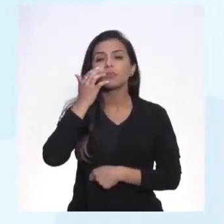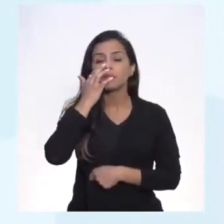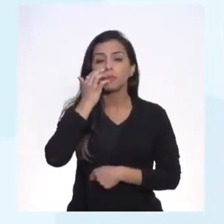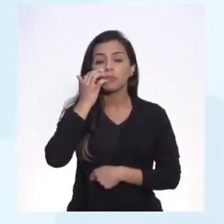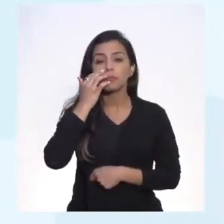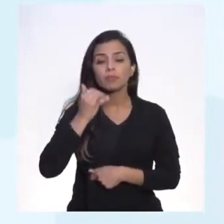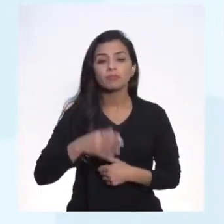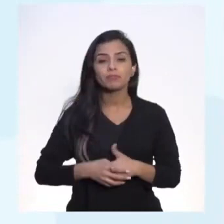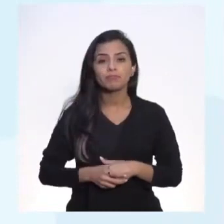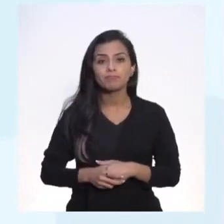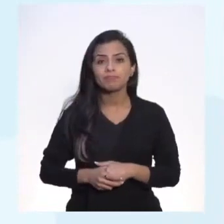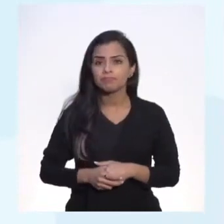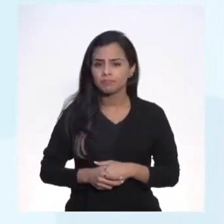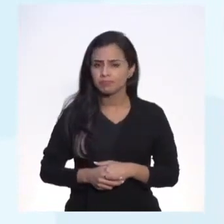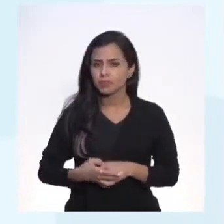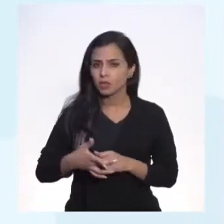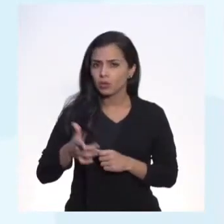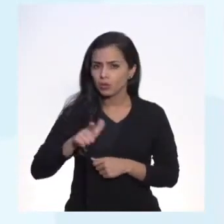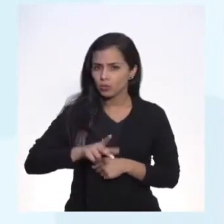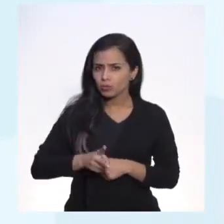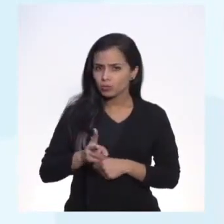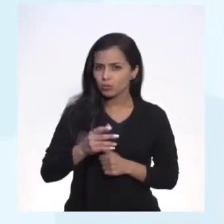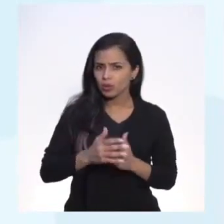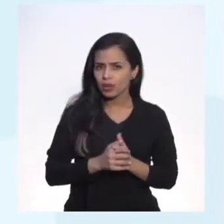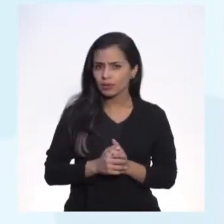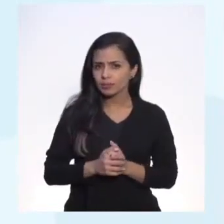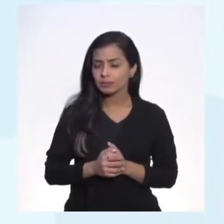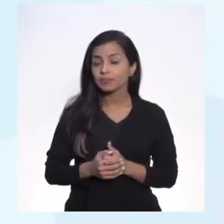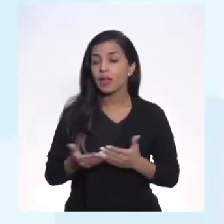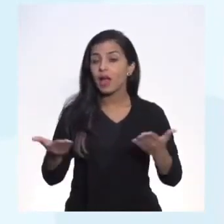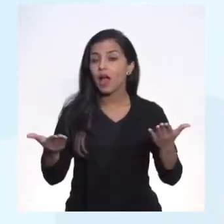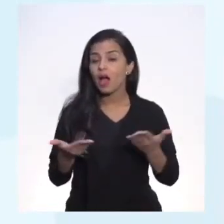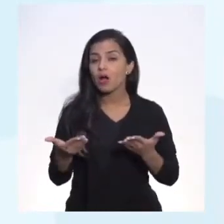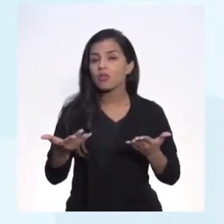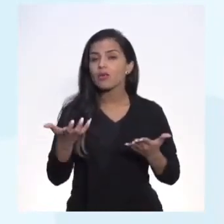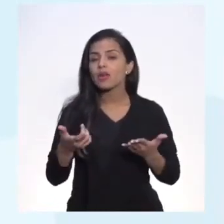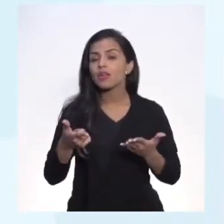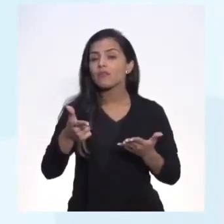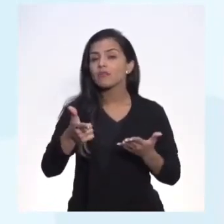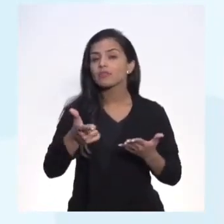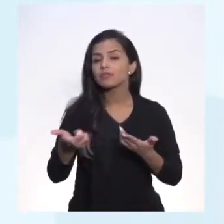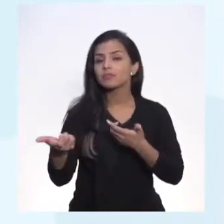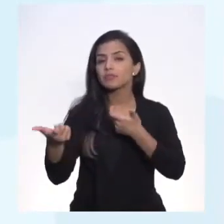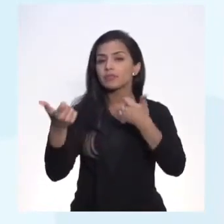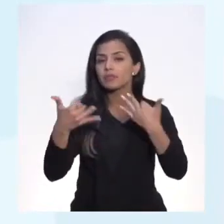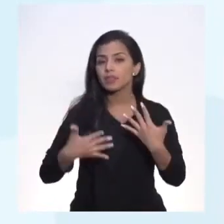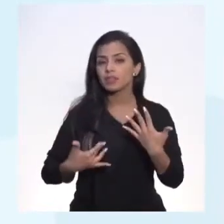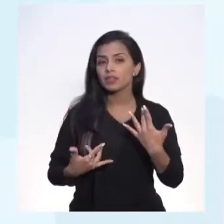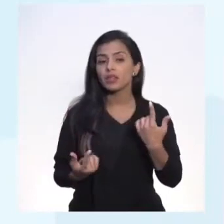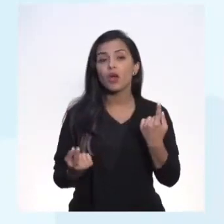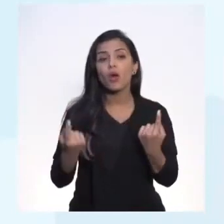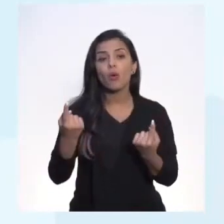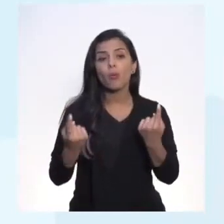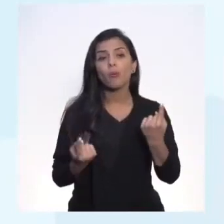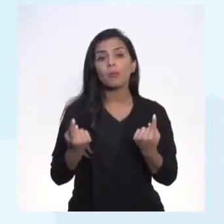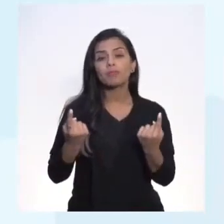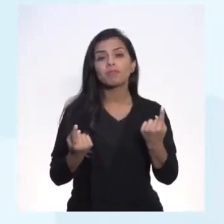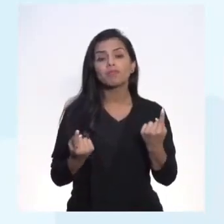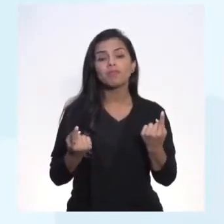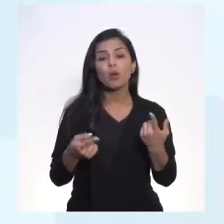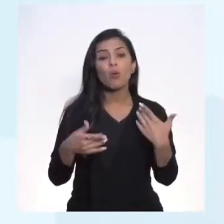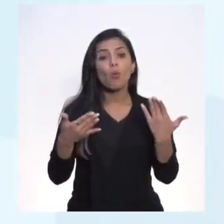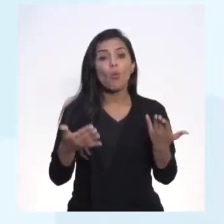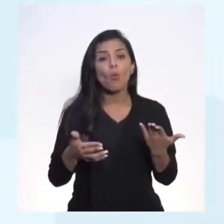bem. Vamos continuar mais um pouquinho? Agora, eu quero que você me fale entre esses dois, quem